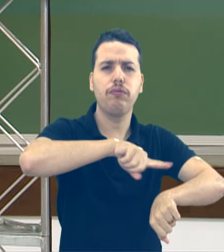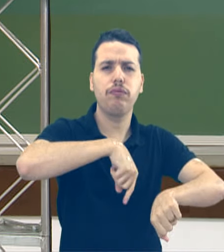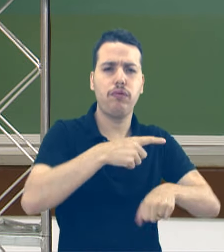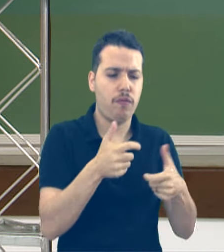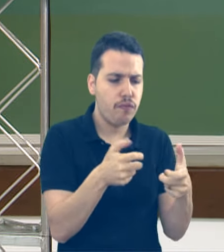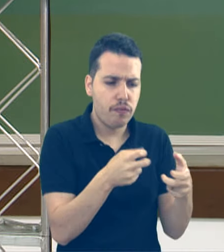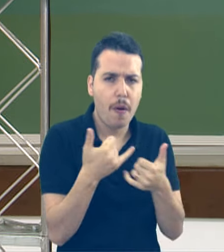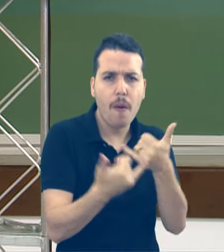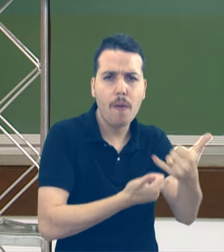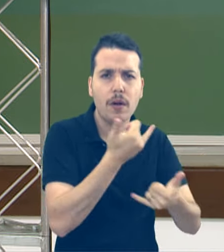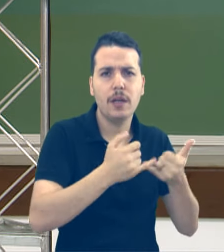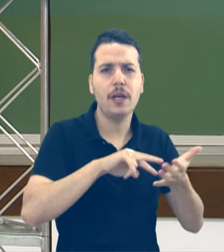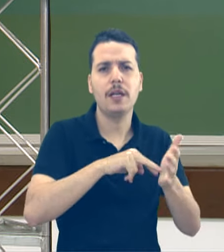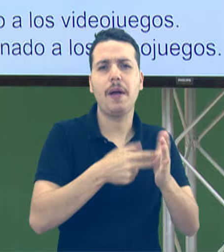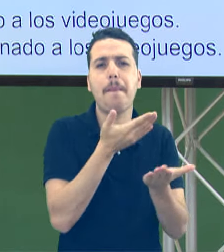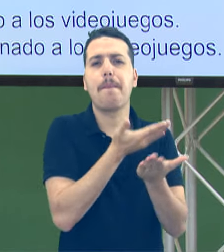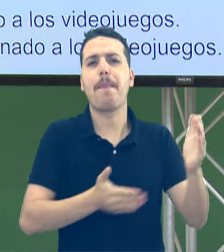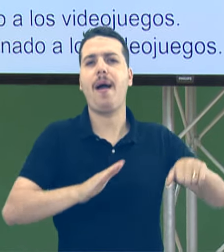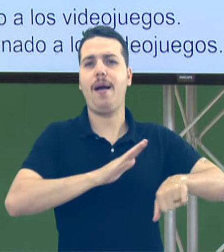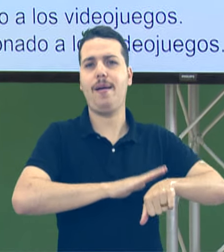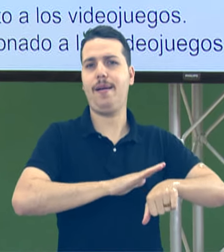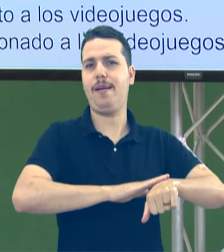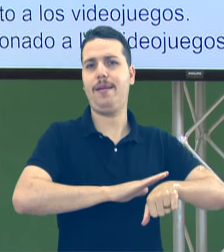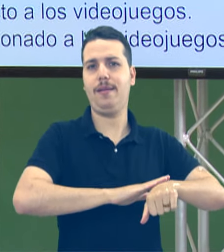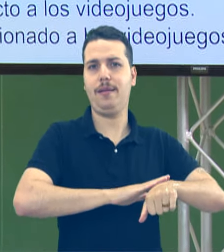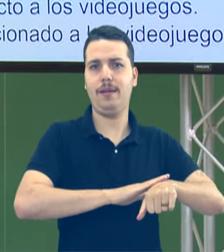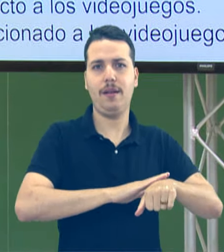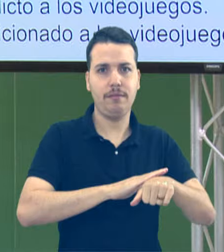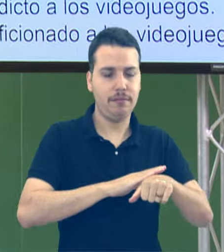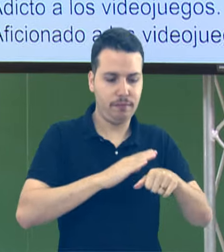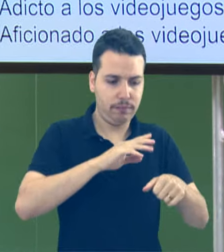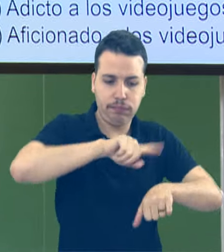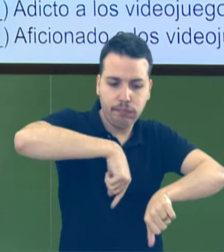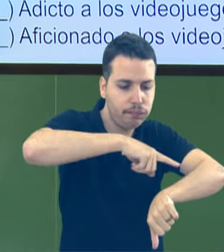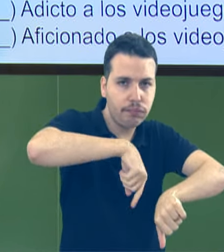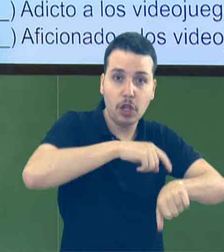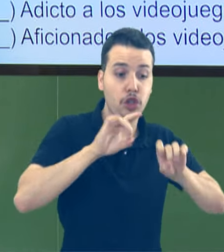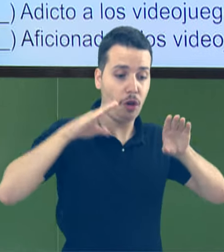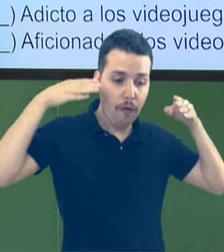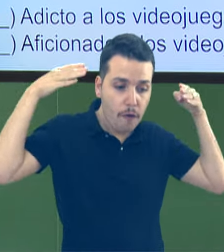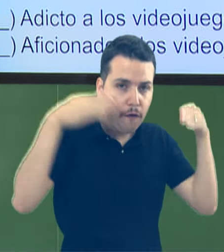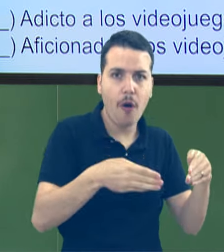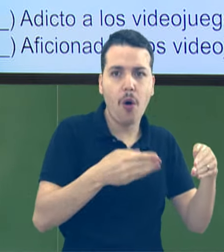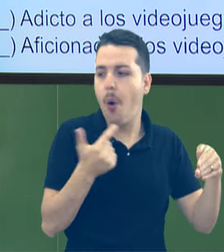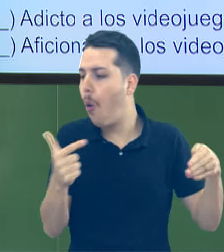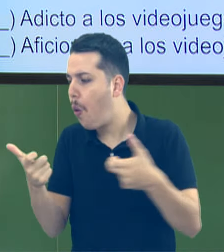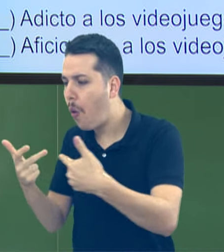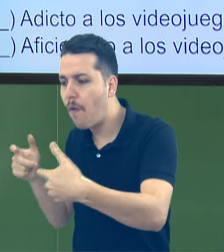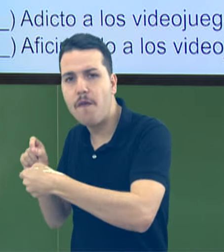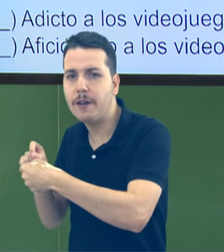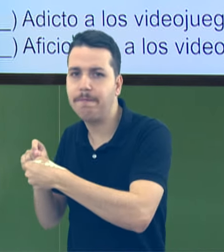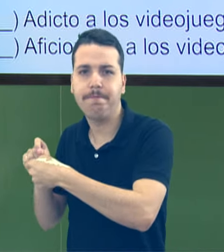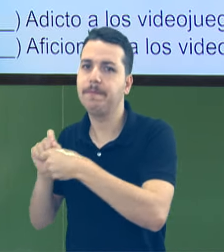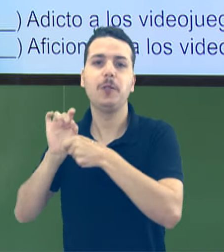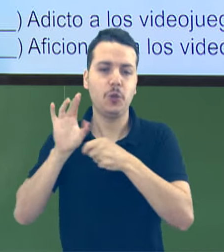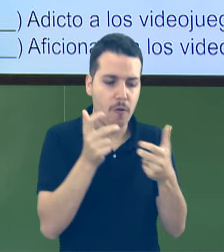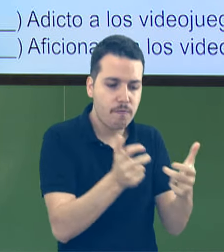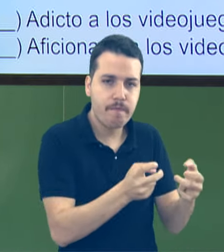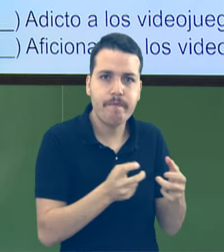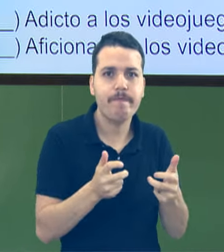ou seja, perde o tempo, perde noção do tempo. Não faz outra coisa senão jogar videogame. Se